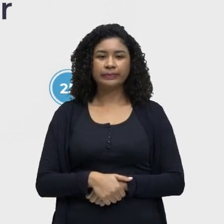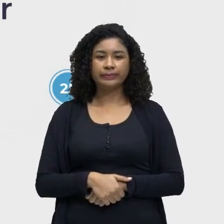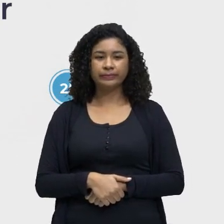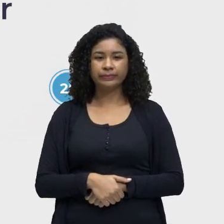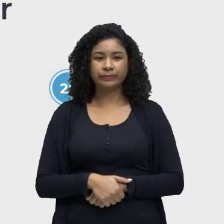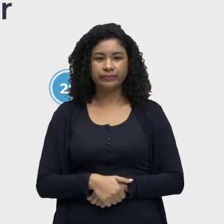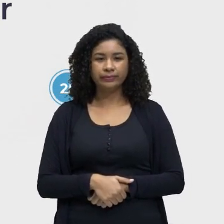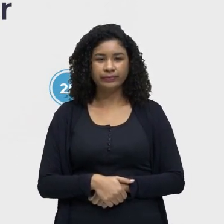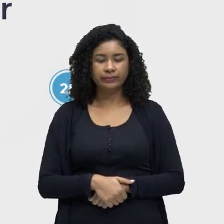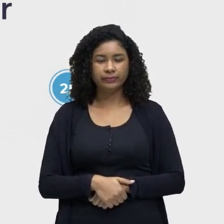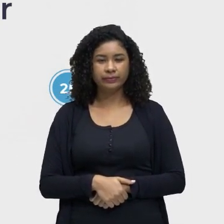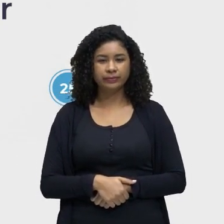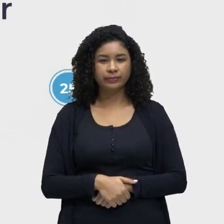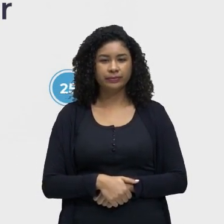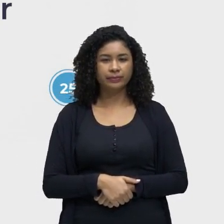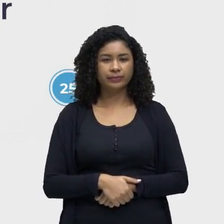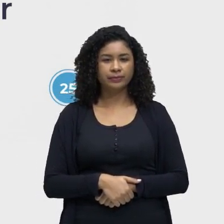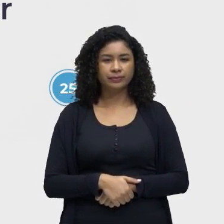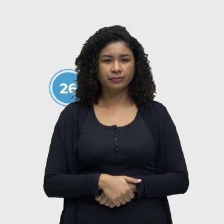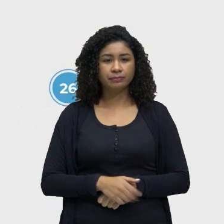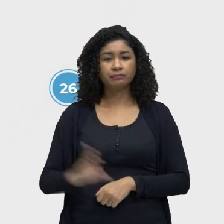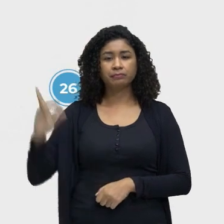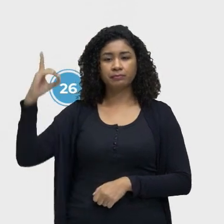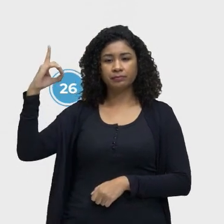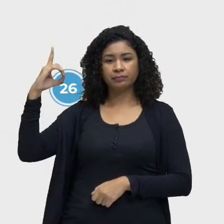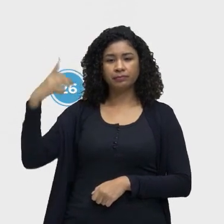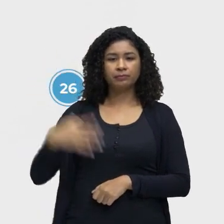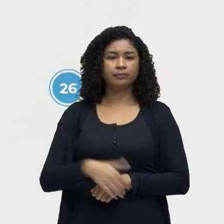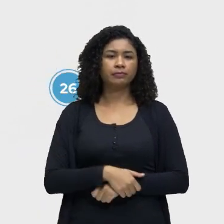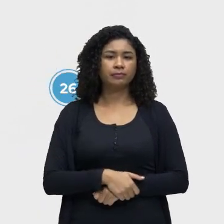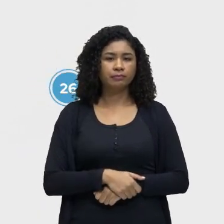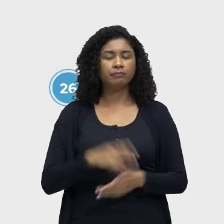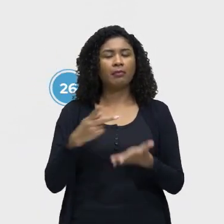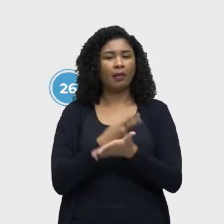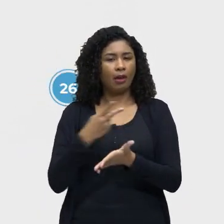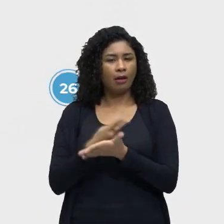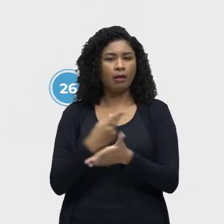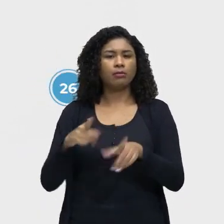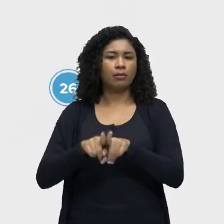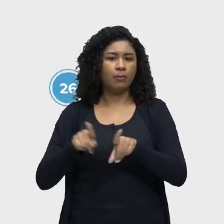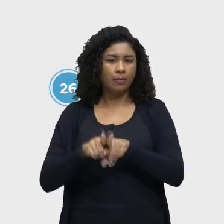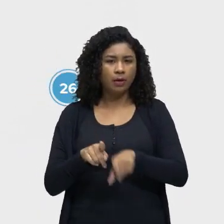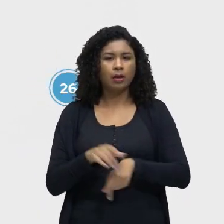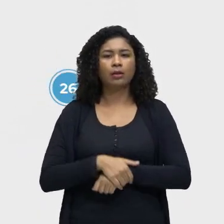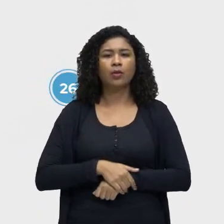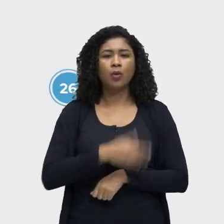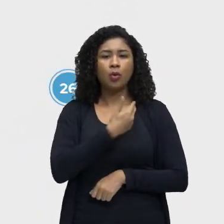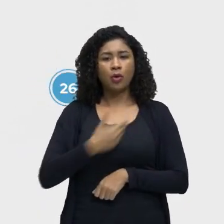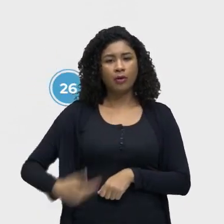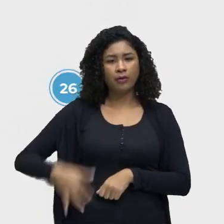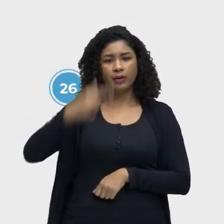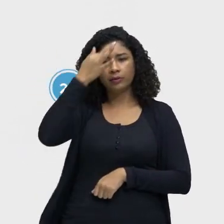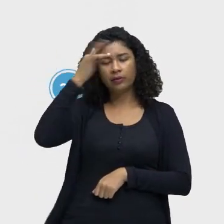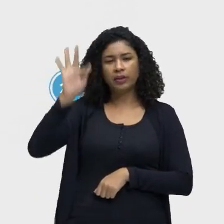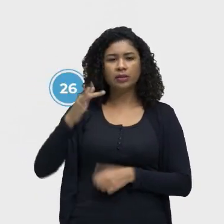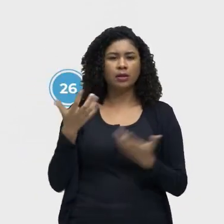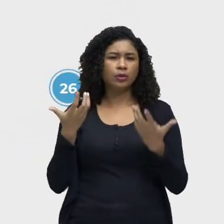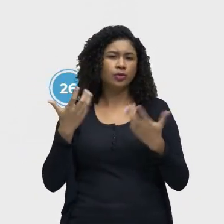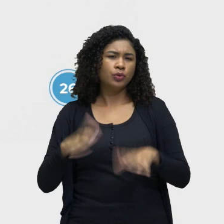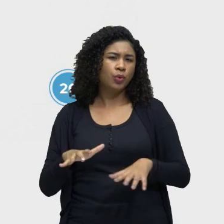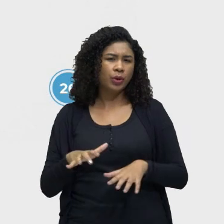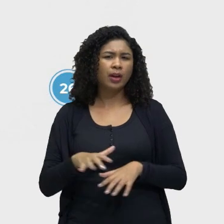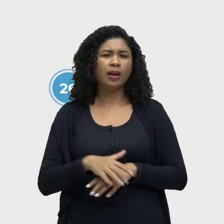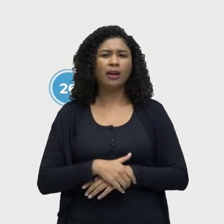ocorre em grande parte da Europa. E a letra D também estava incorreta, porque o governo francês ele não está combatendo os